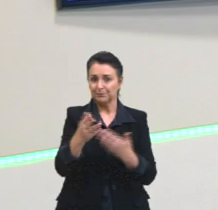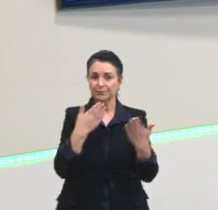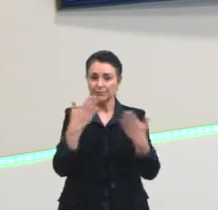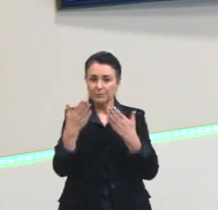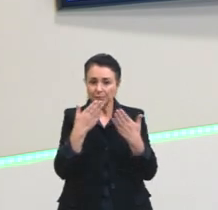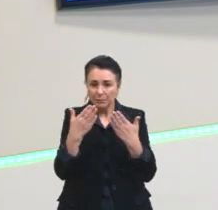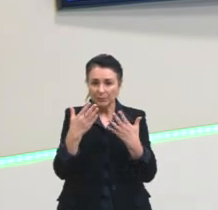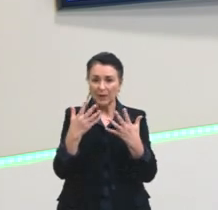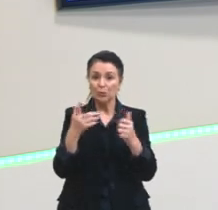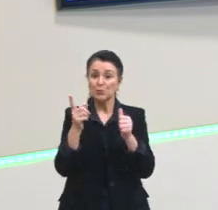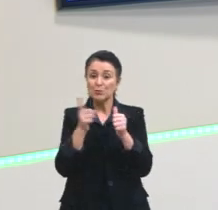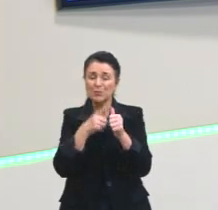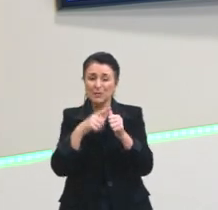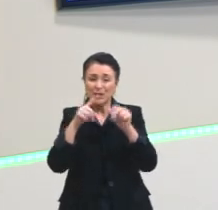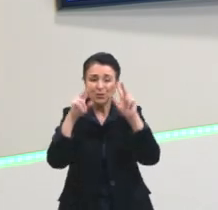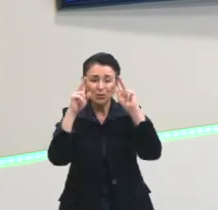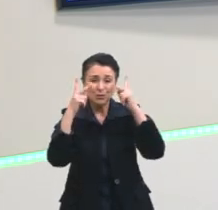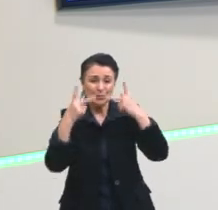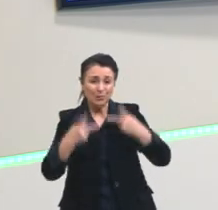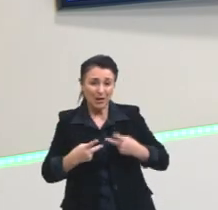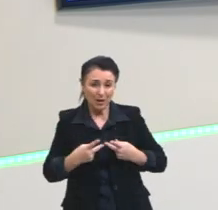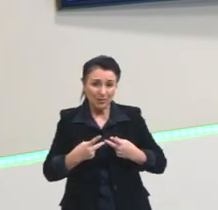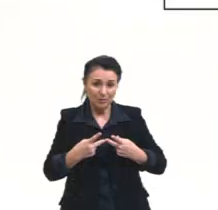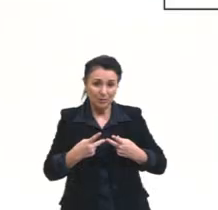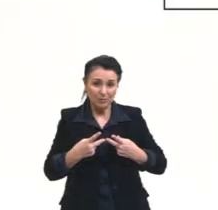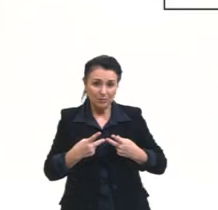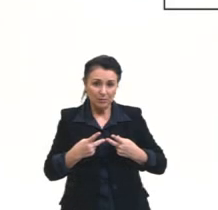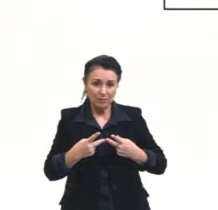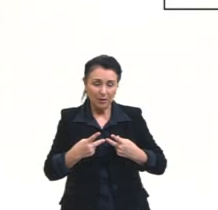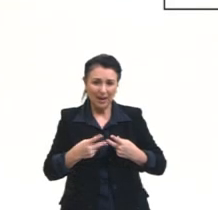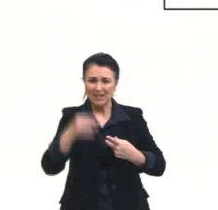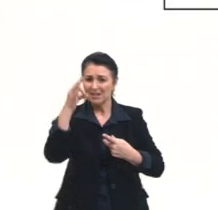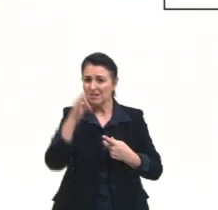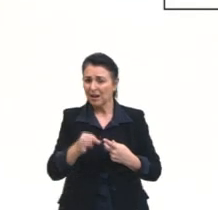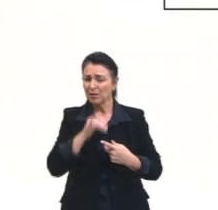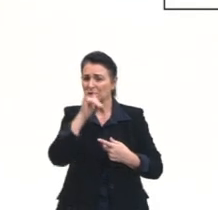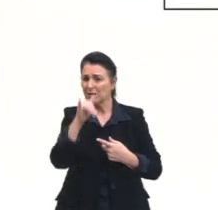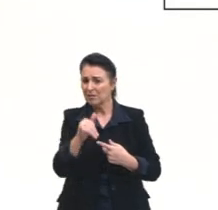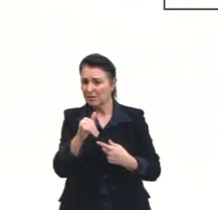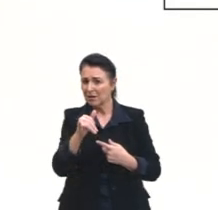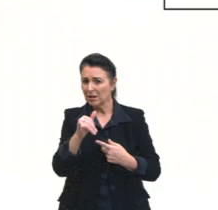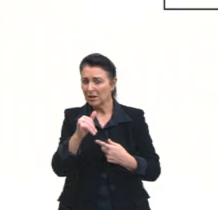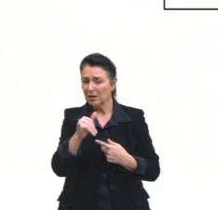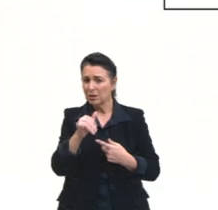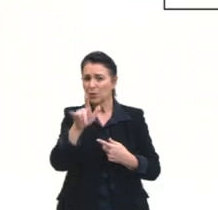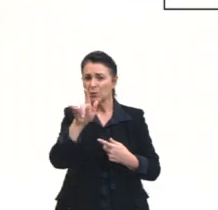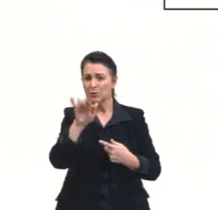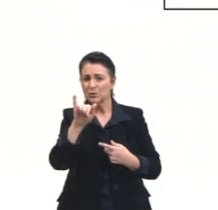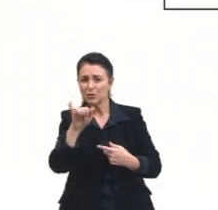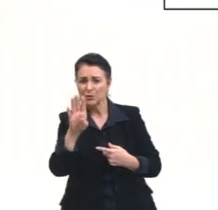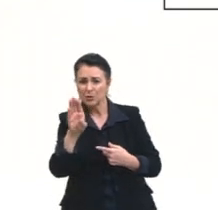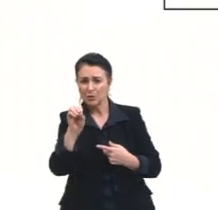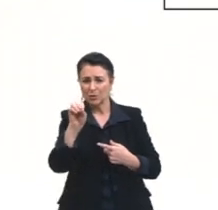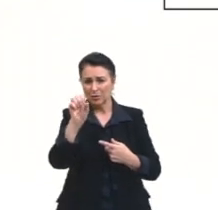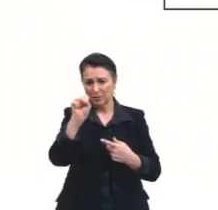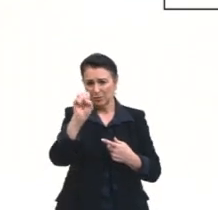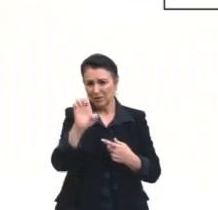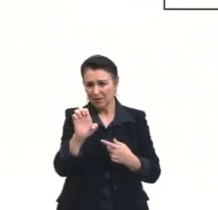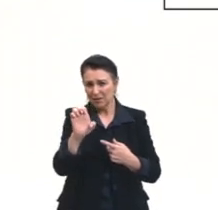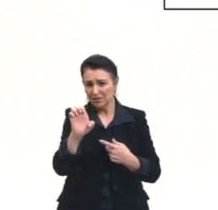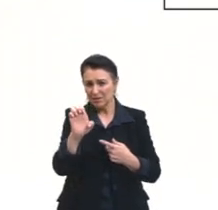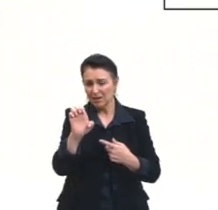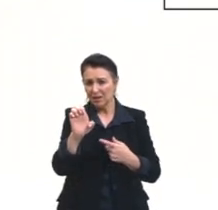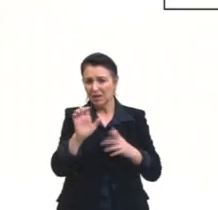antropóides deveria agrupar letra a orangotangos e gibões na família hilobatideos